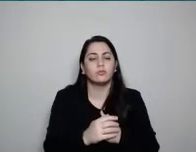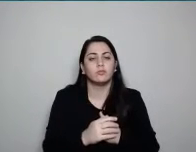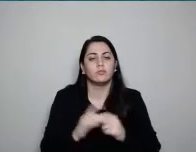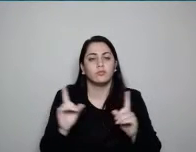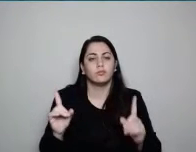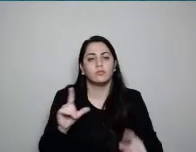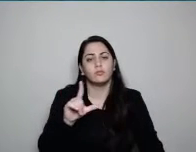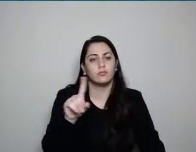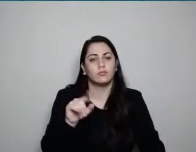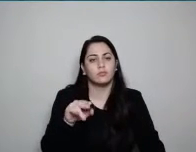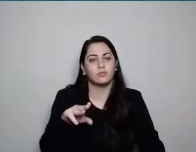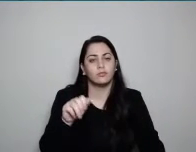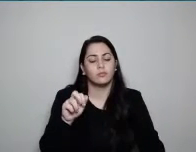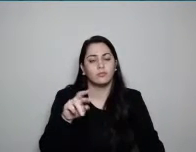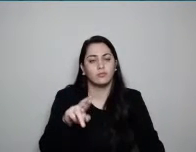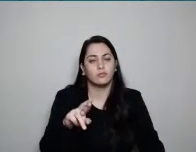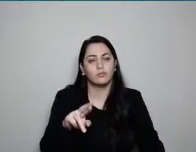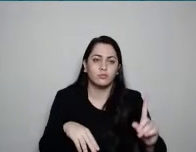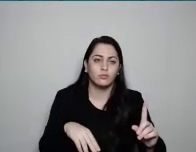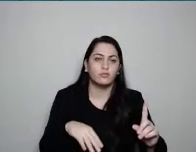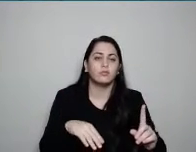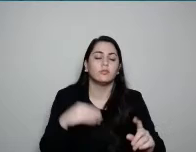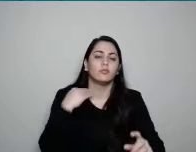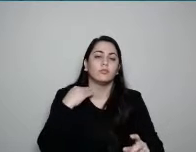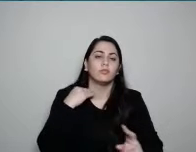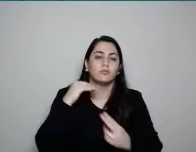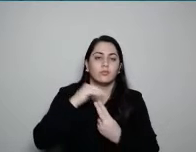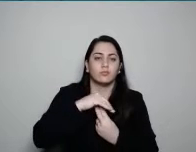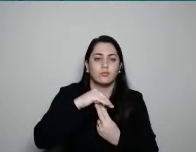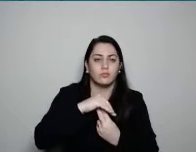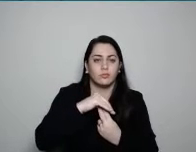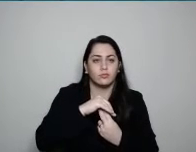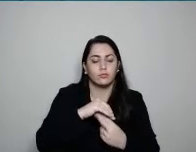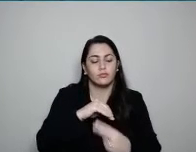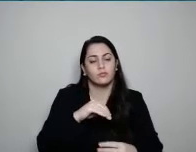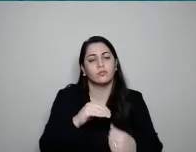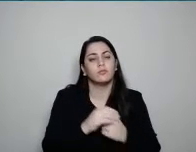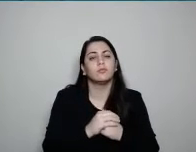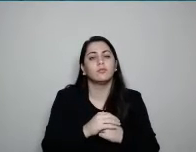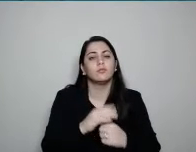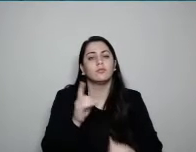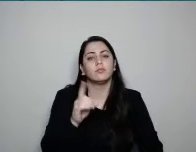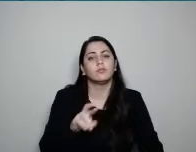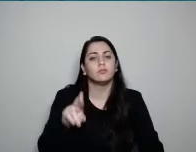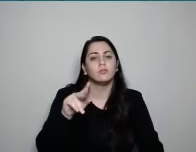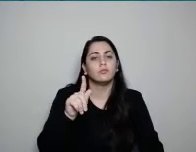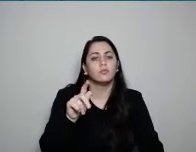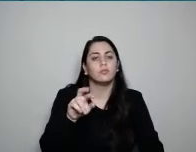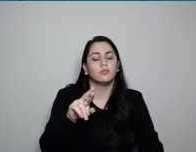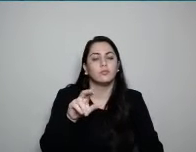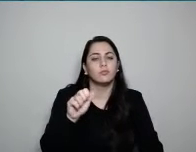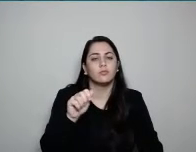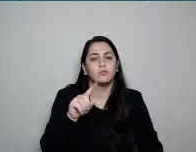Doutora Andressa vai sustentar no lugar de doutora Graziela, excelência. Pronto, doutora, estou com a palavra. Certo.